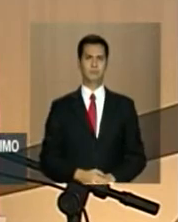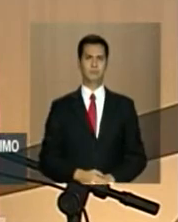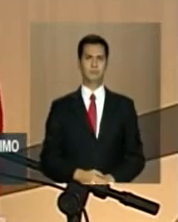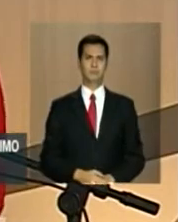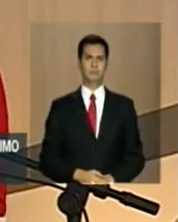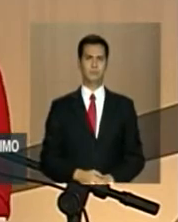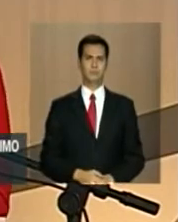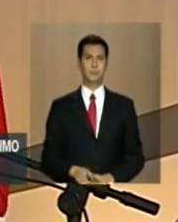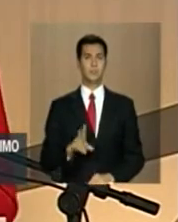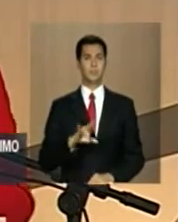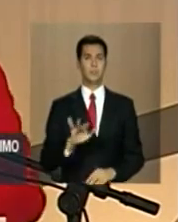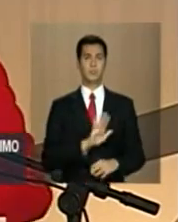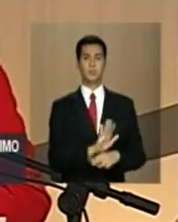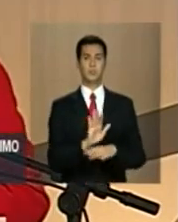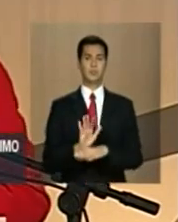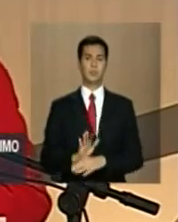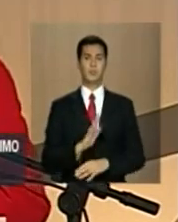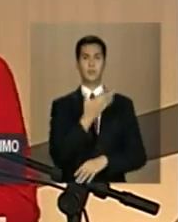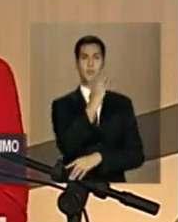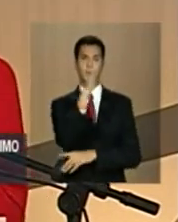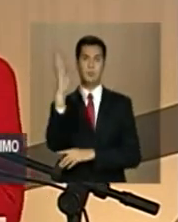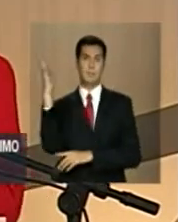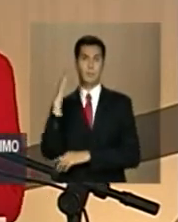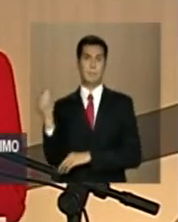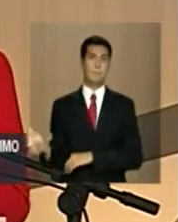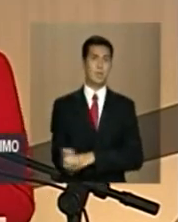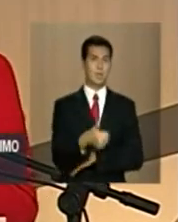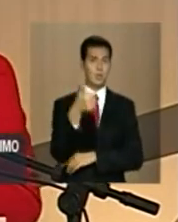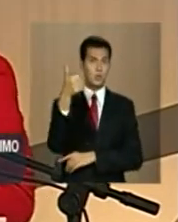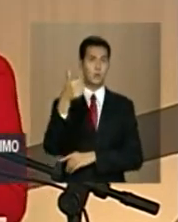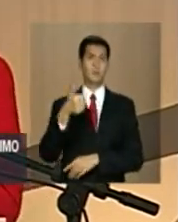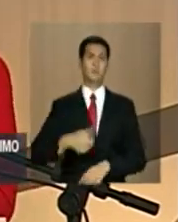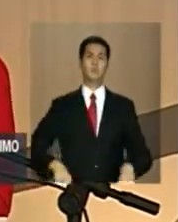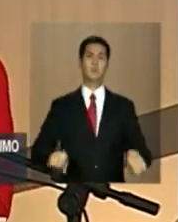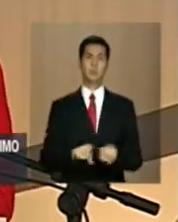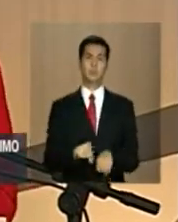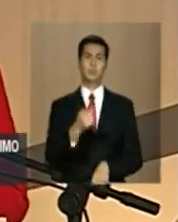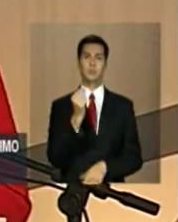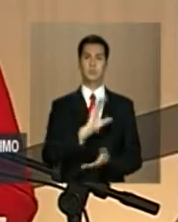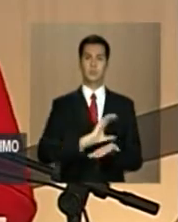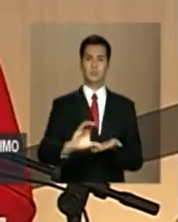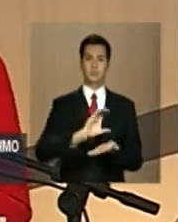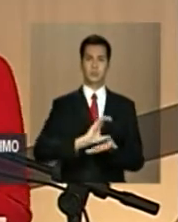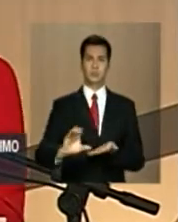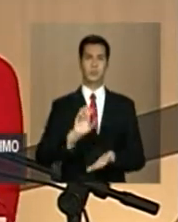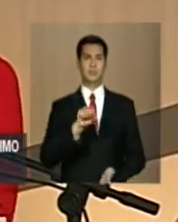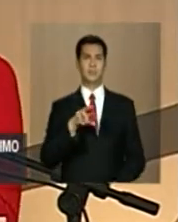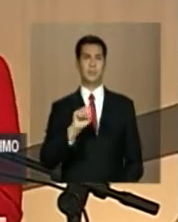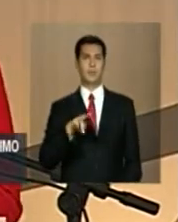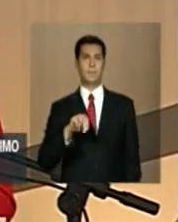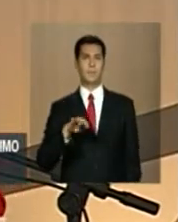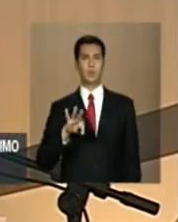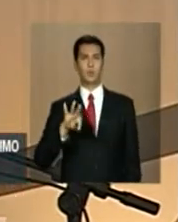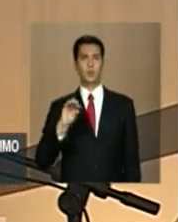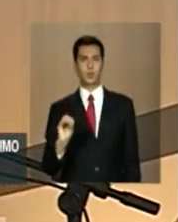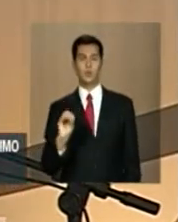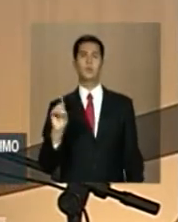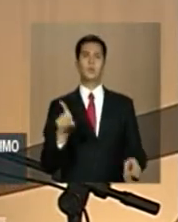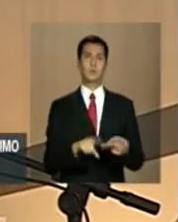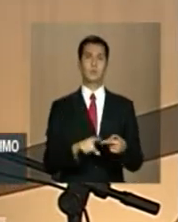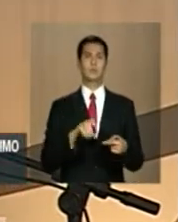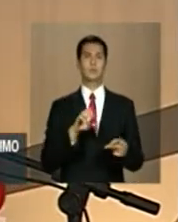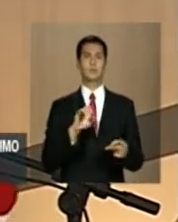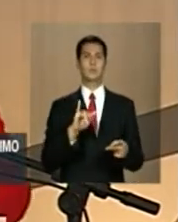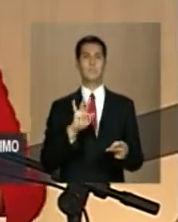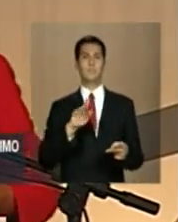melhorar as condições do meio ambiente, com investimentos na área de saneamento, com investimentos em